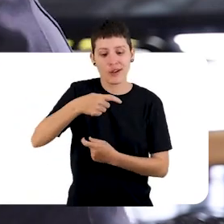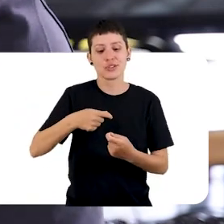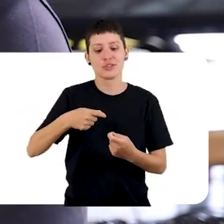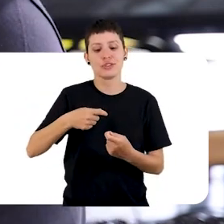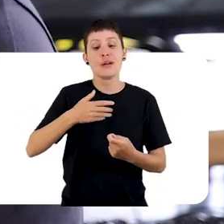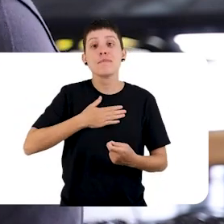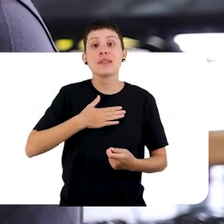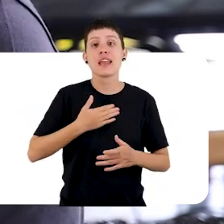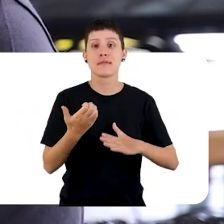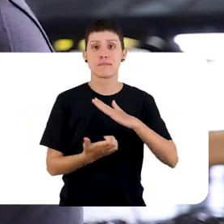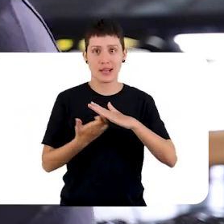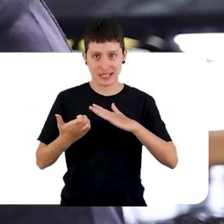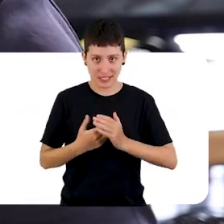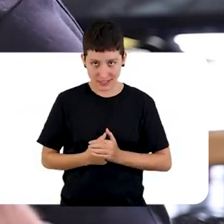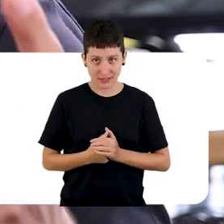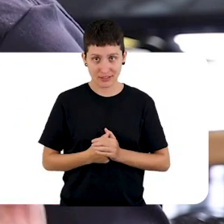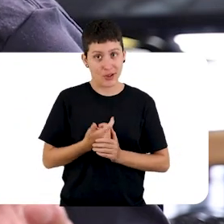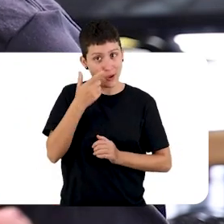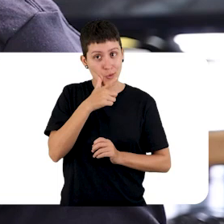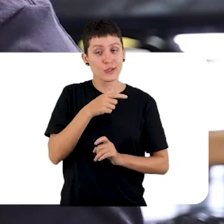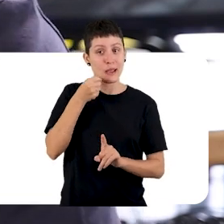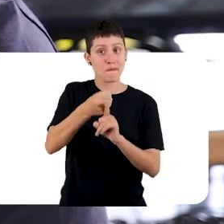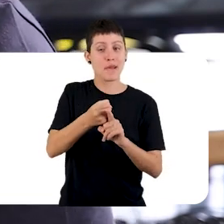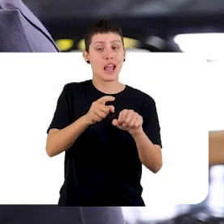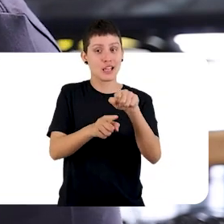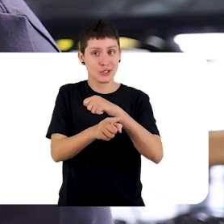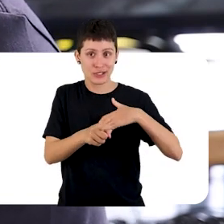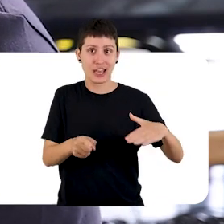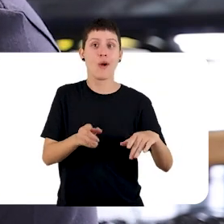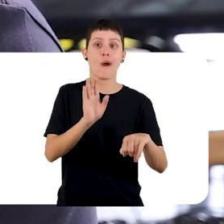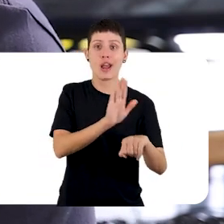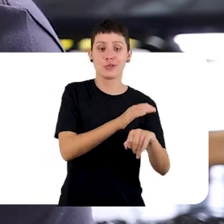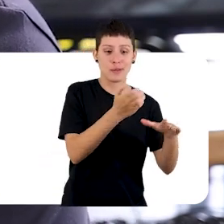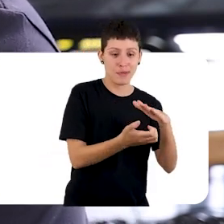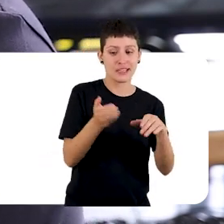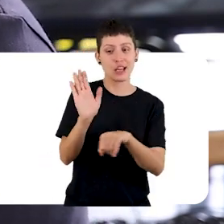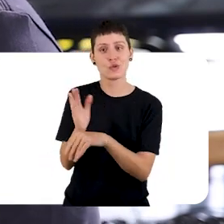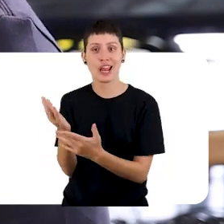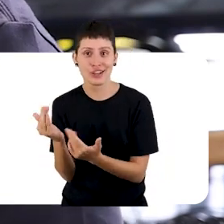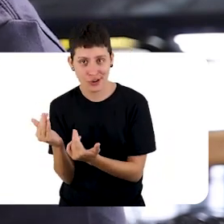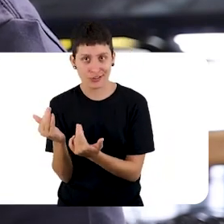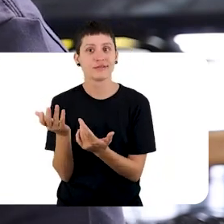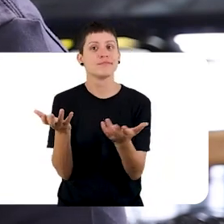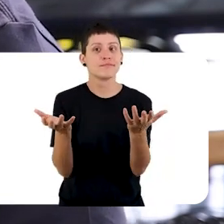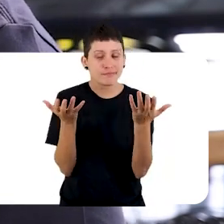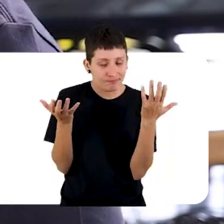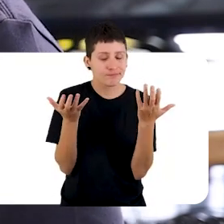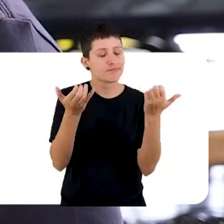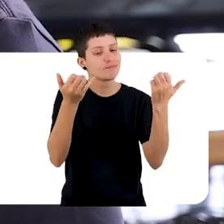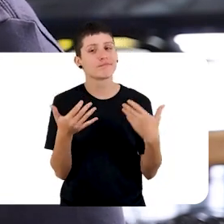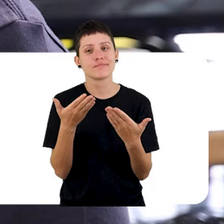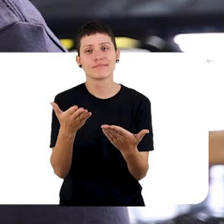que gera impacto social, ajuda as empresas e ajuda os jovens. Eu quero te dizer que a gente está muito